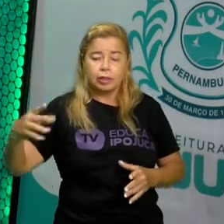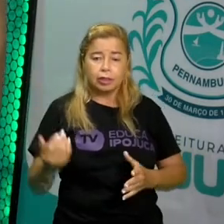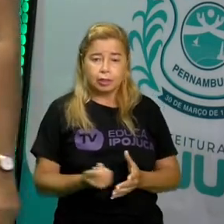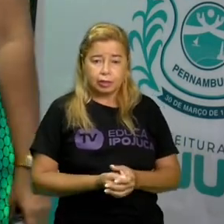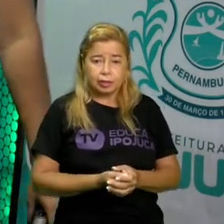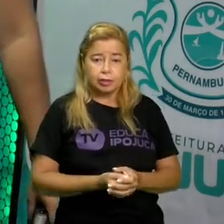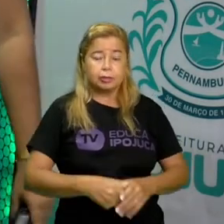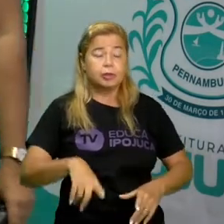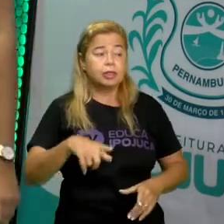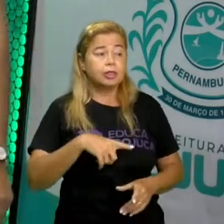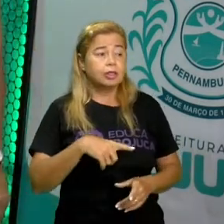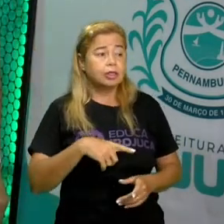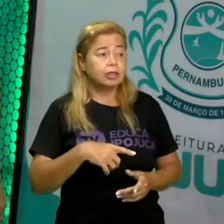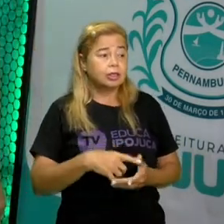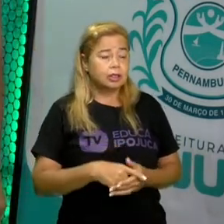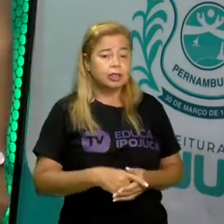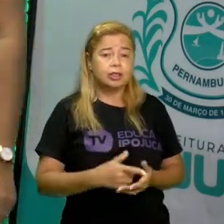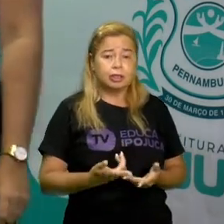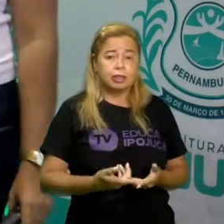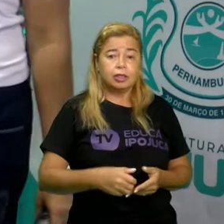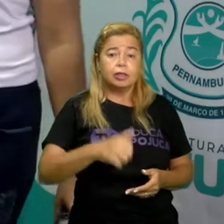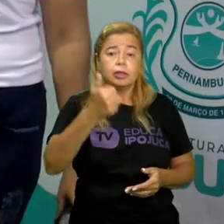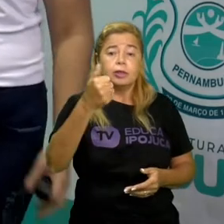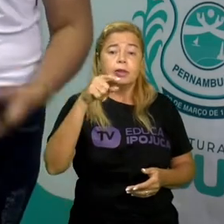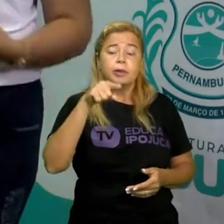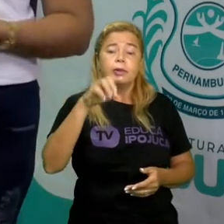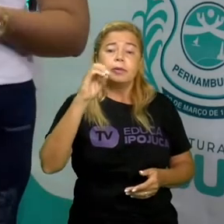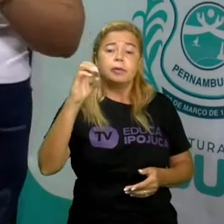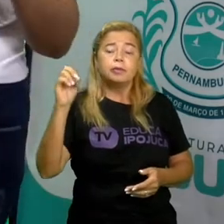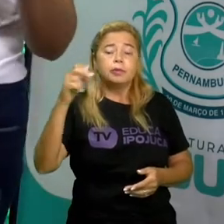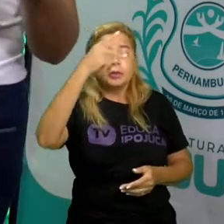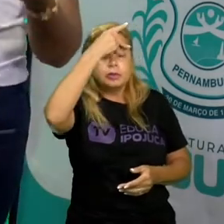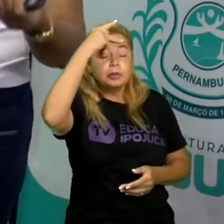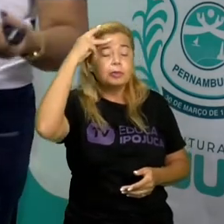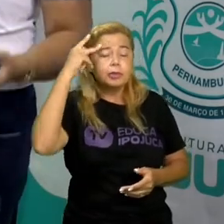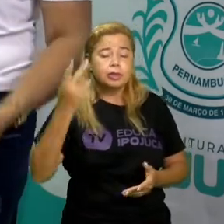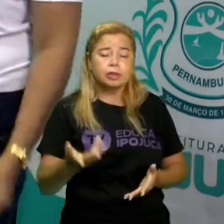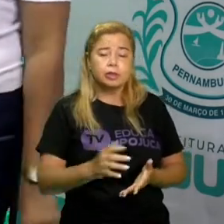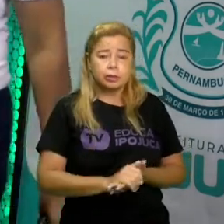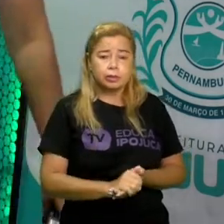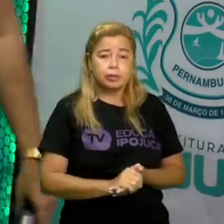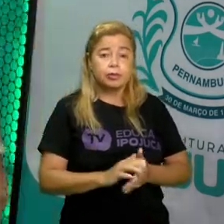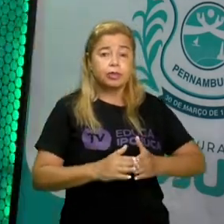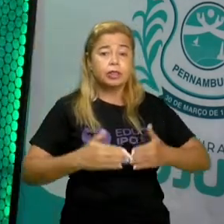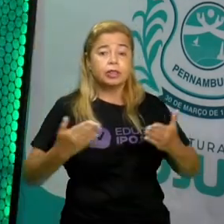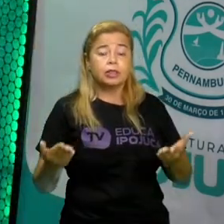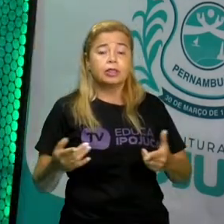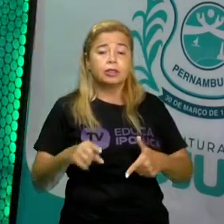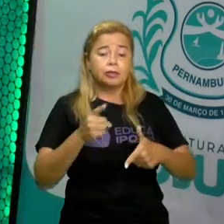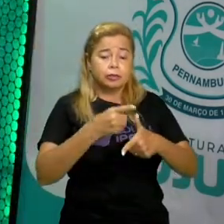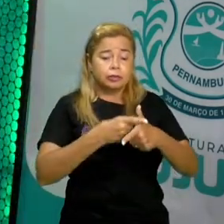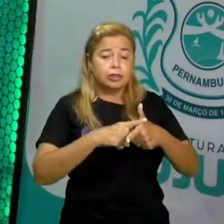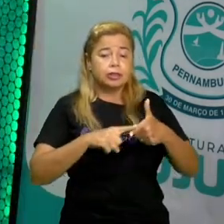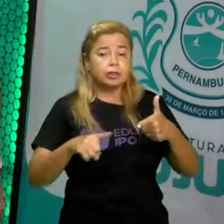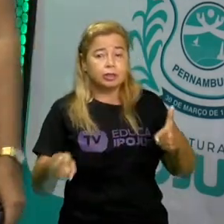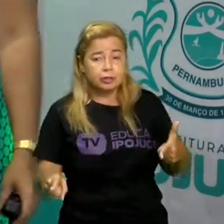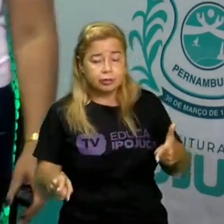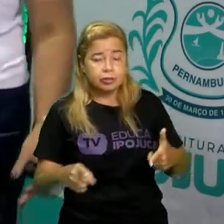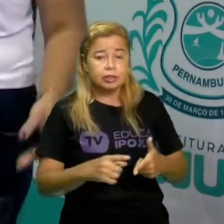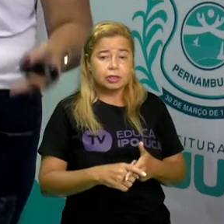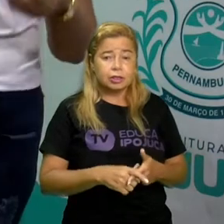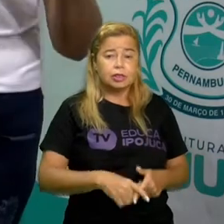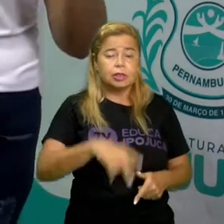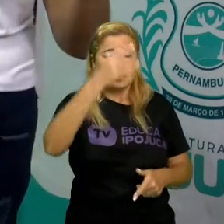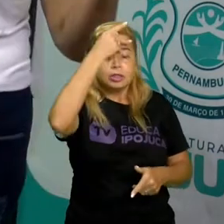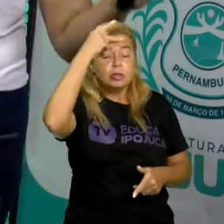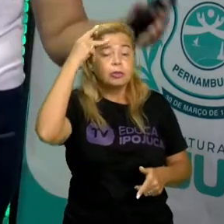seu território 1.000 de habitantes. Agora a gente vai dividir o número de habitantes pela